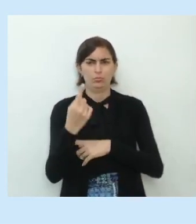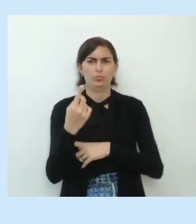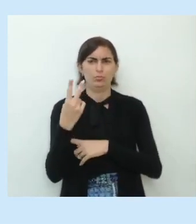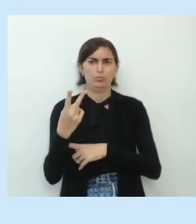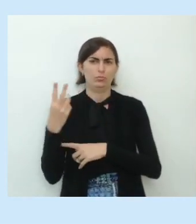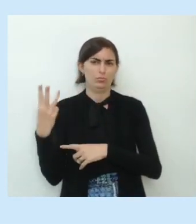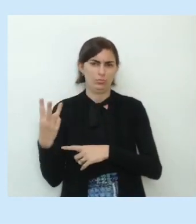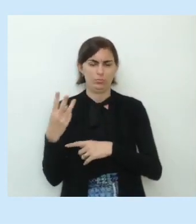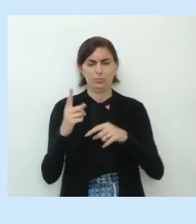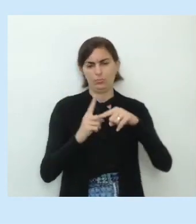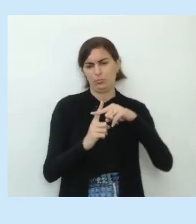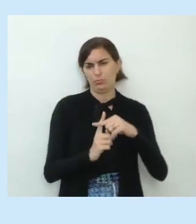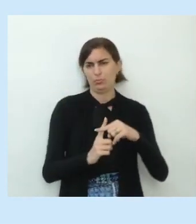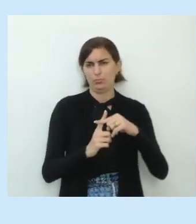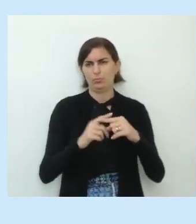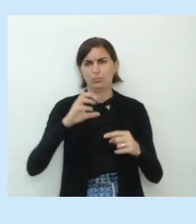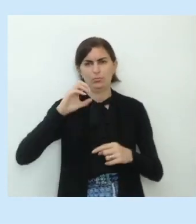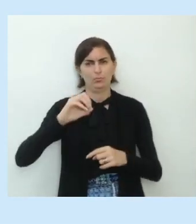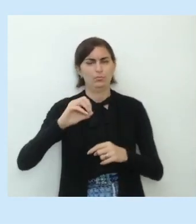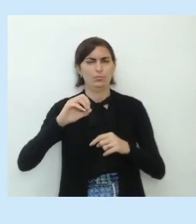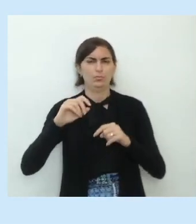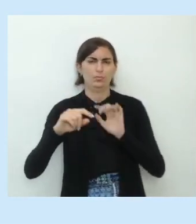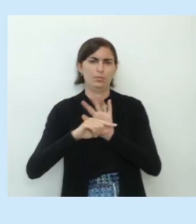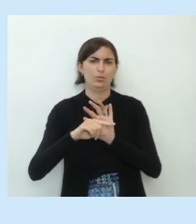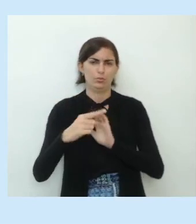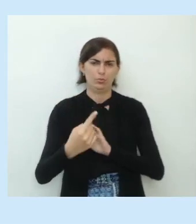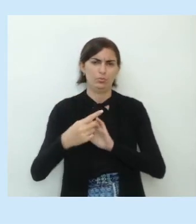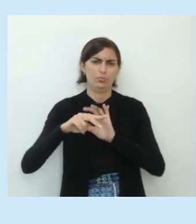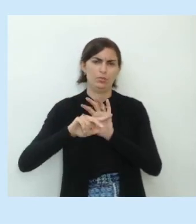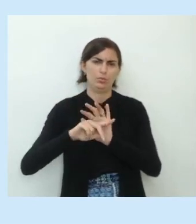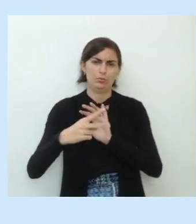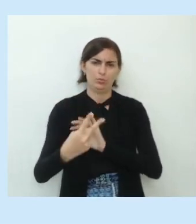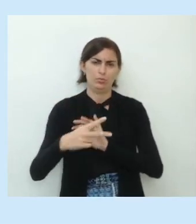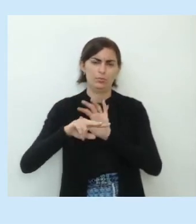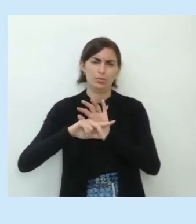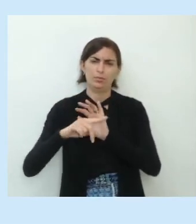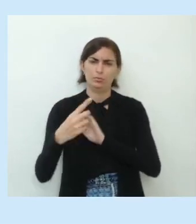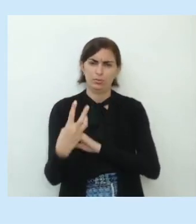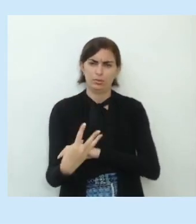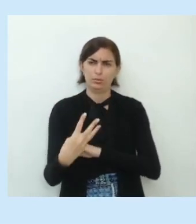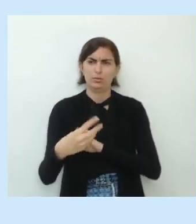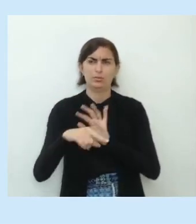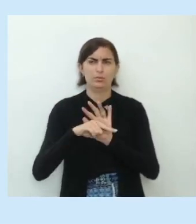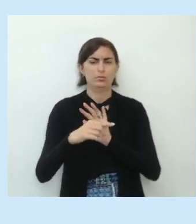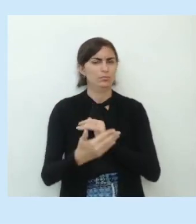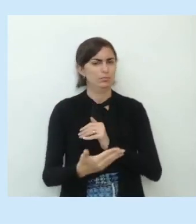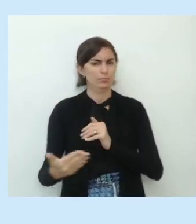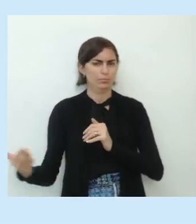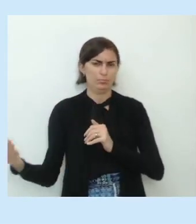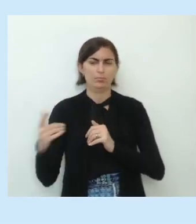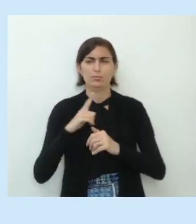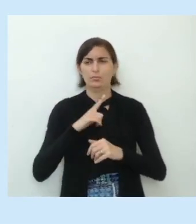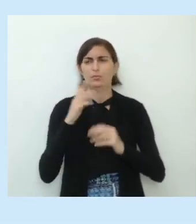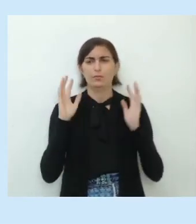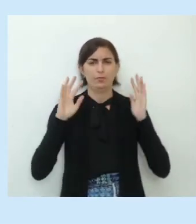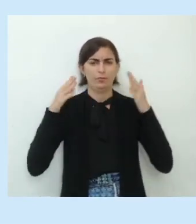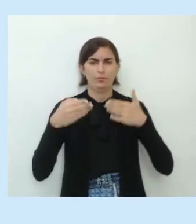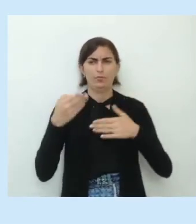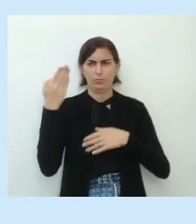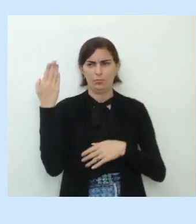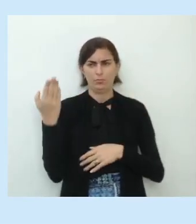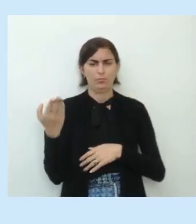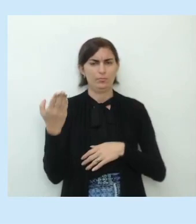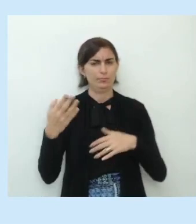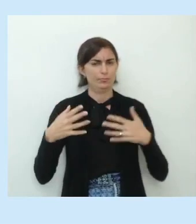em diante, 0, menos 1, menos 2, menos 3 negativos também em diante, tá? Mas só que a gente está nesse foco aqui, ó, na